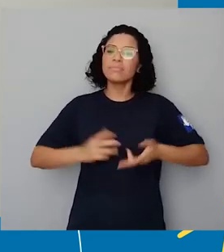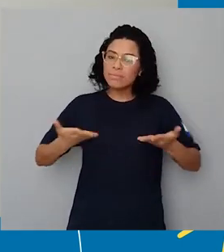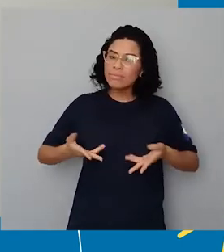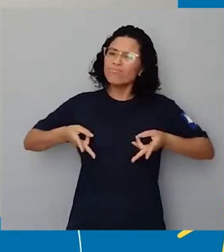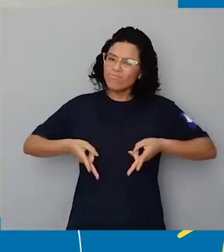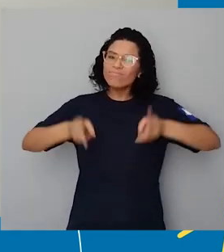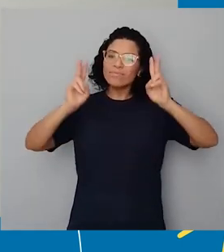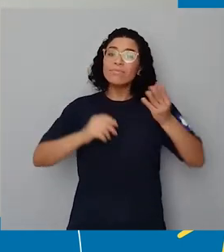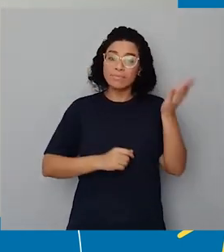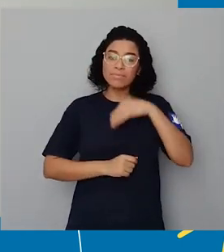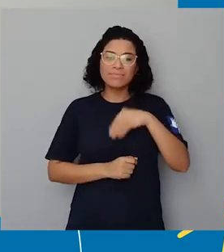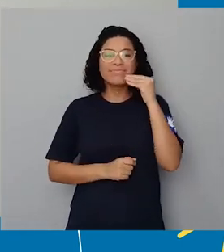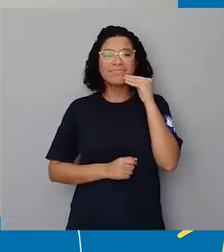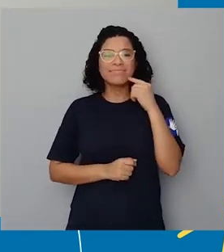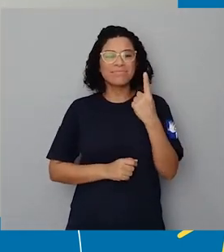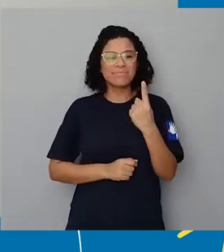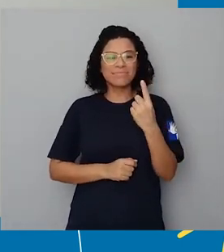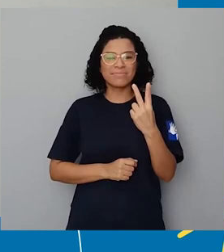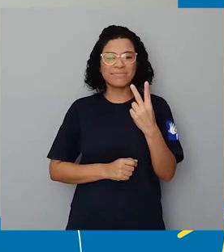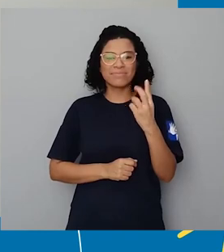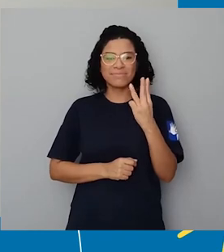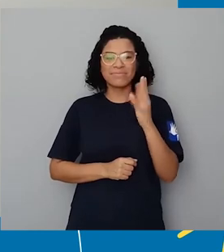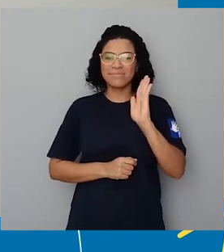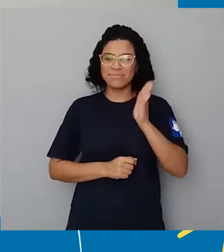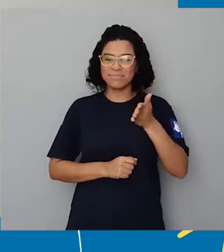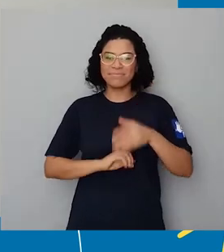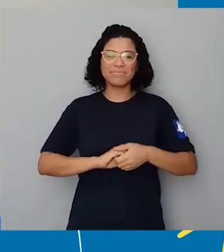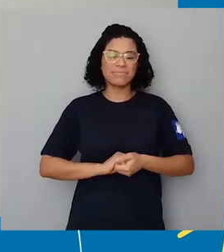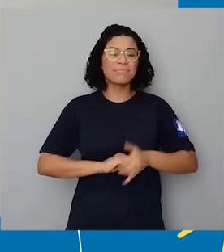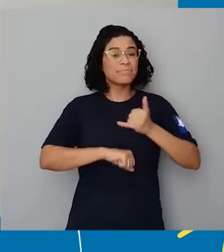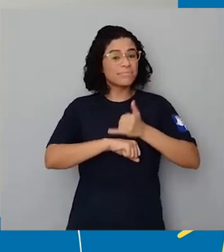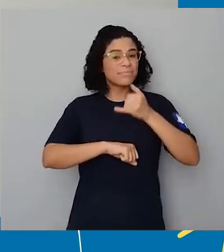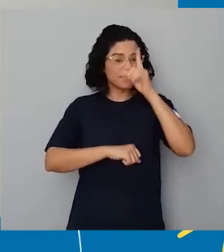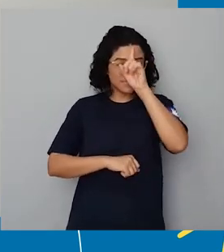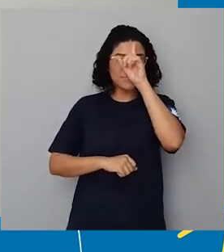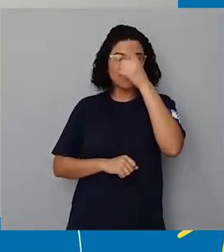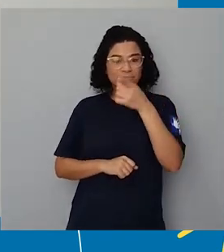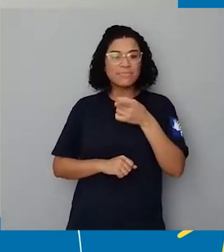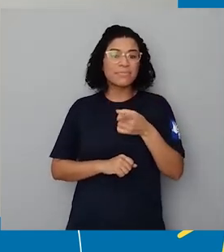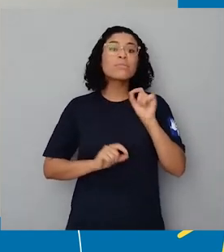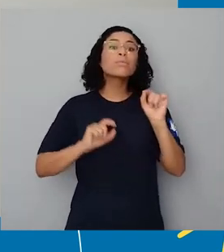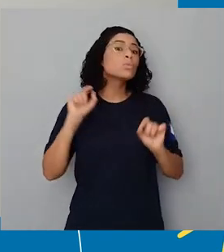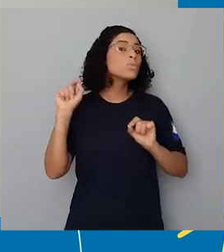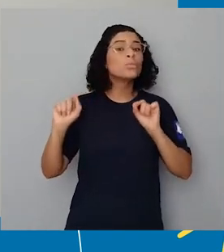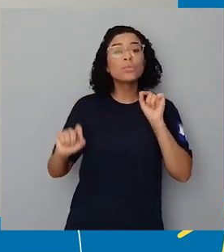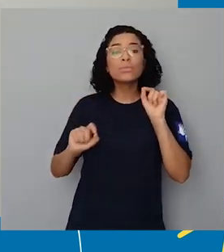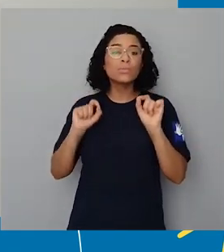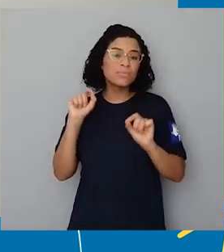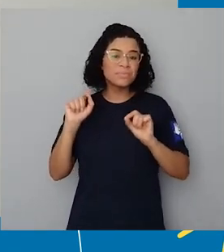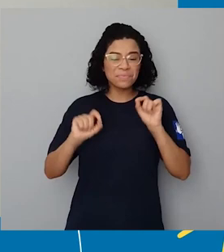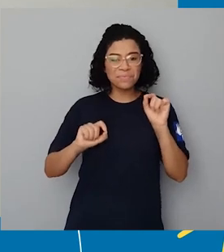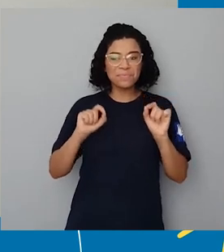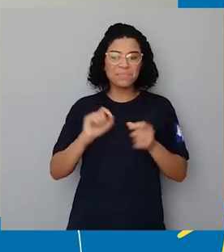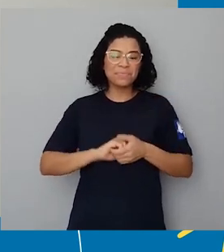E assim vai. Vamos tentar? É um, é dois, é três. Meu mestre mandou fazer